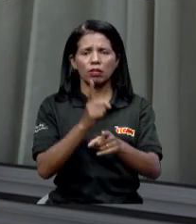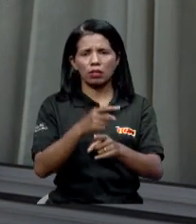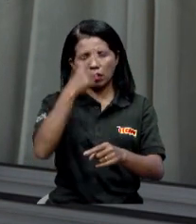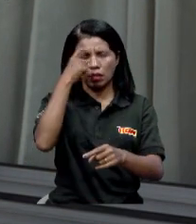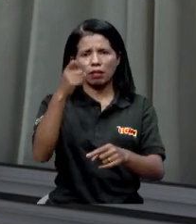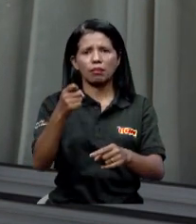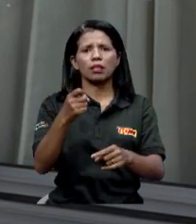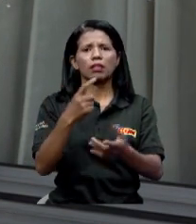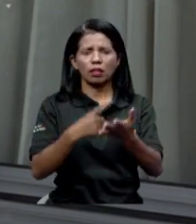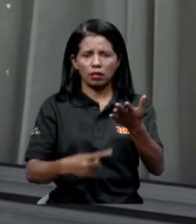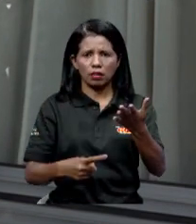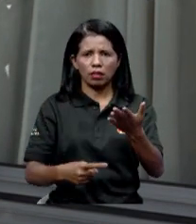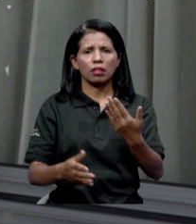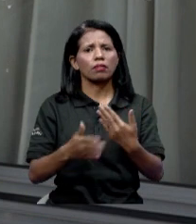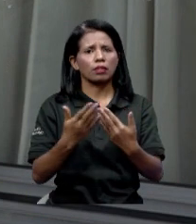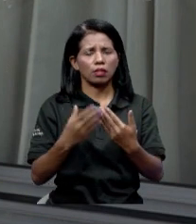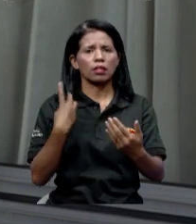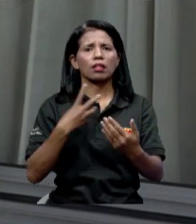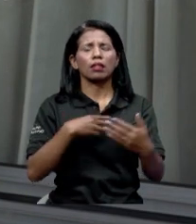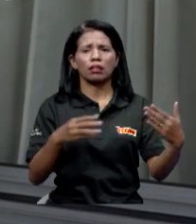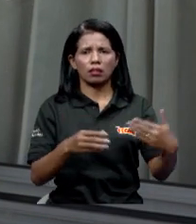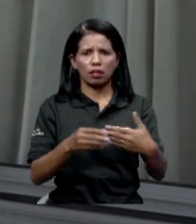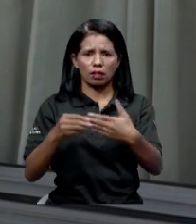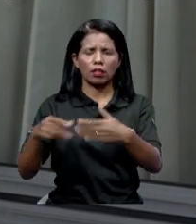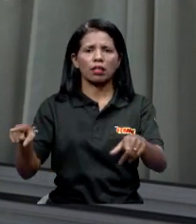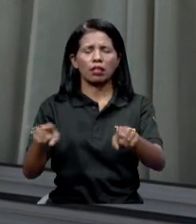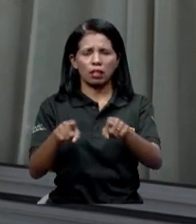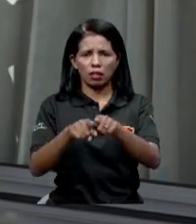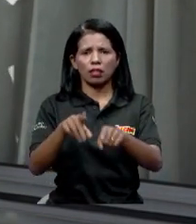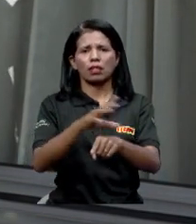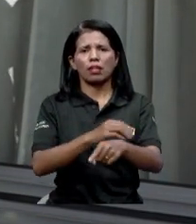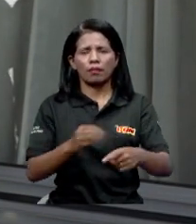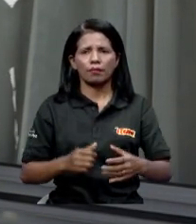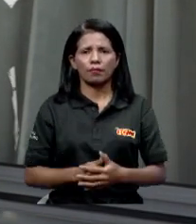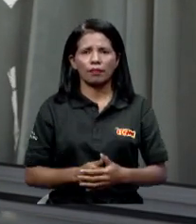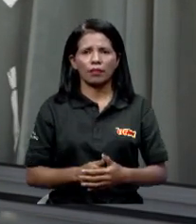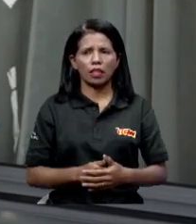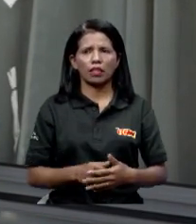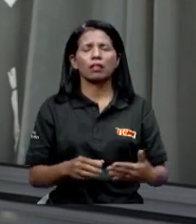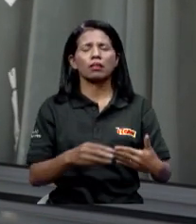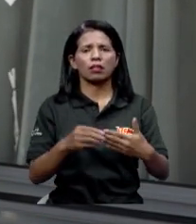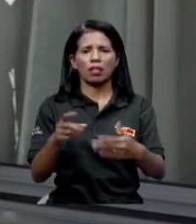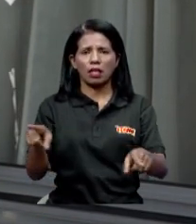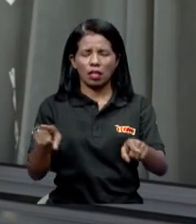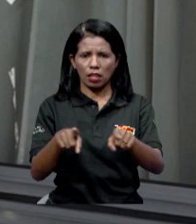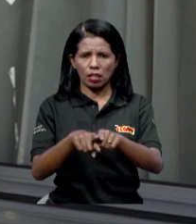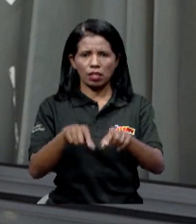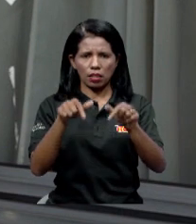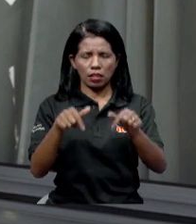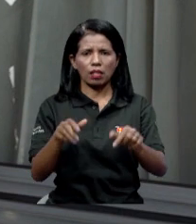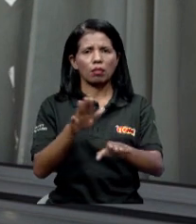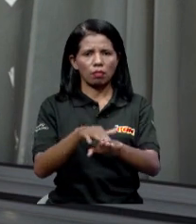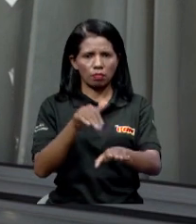ke fasil ato ita organiza, sai confusão teptebes. Espera ke situasaun sira hanesa ne,